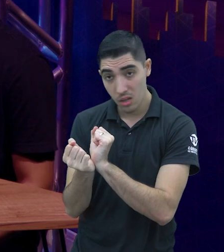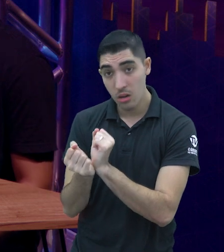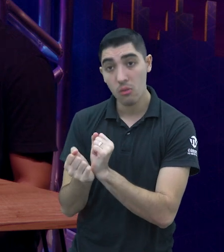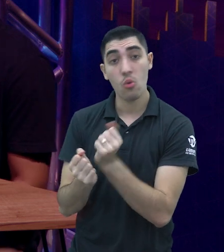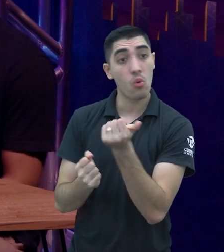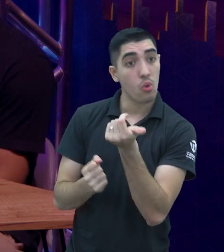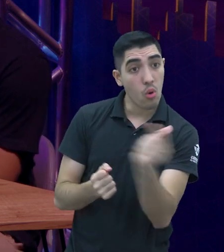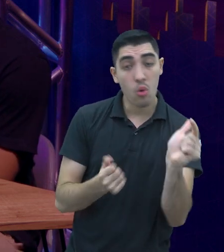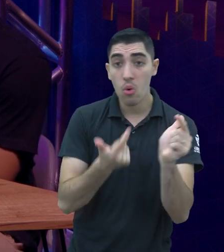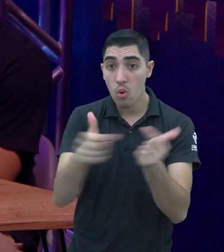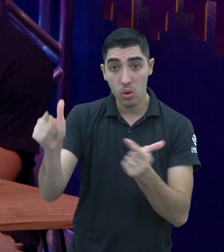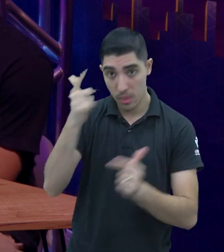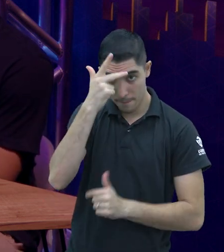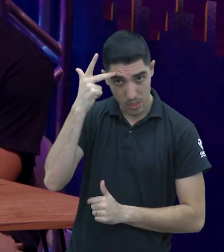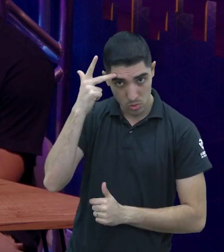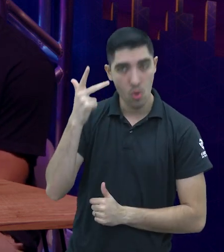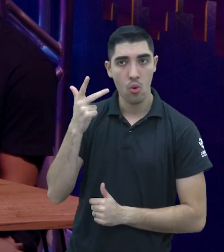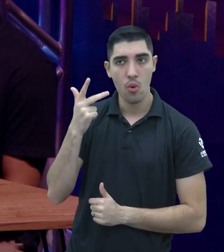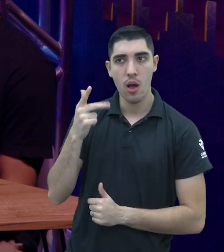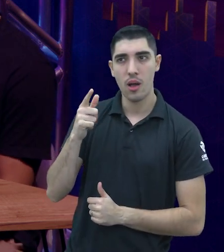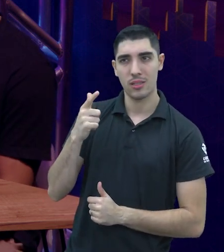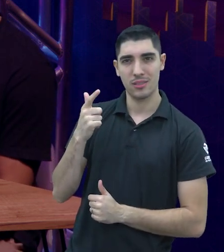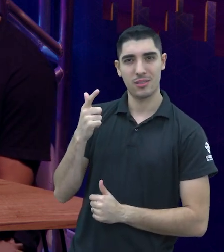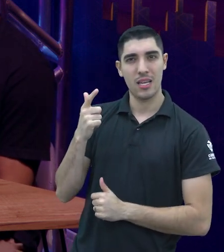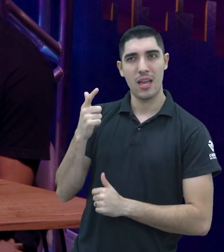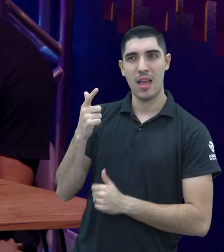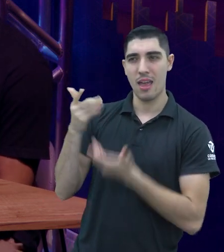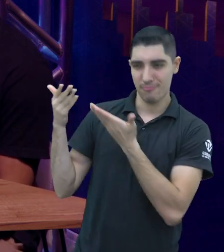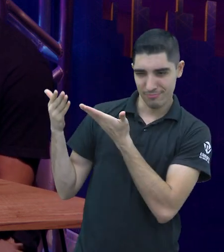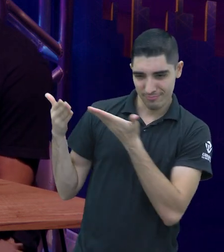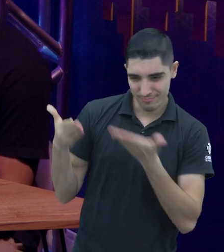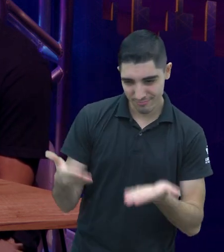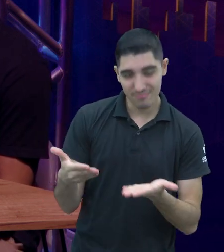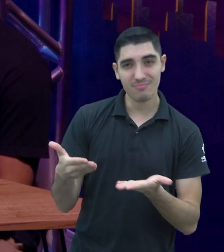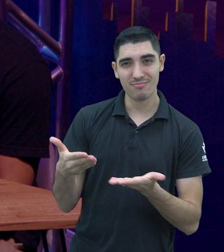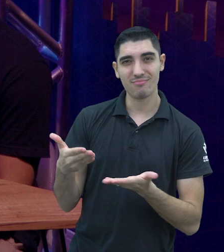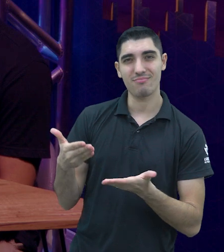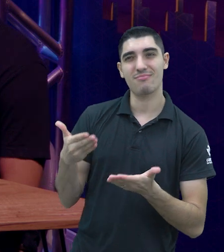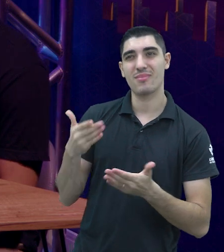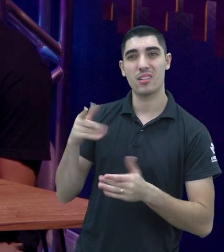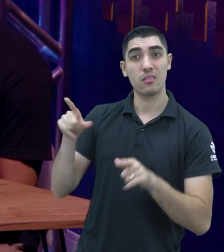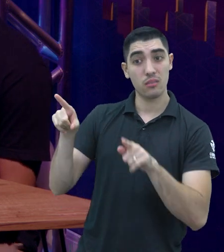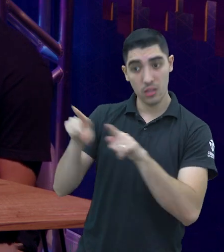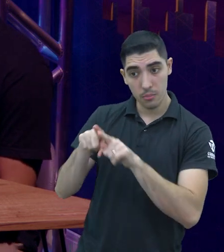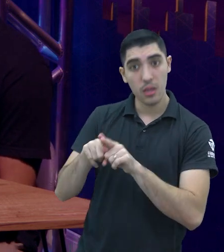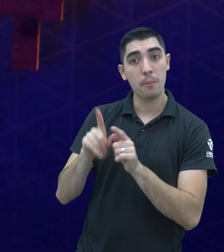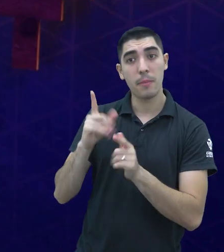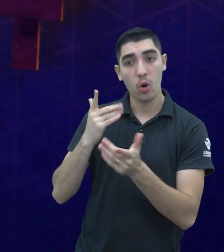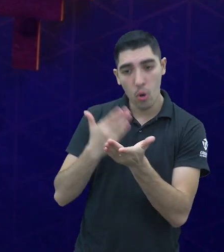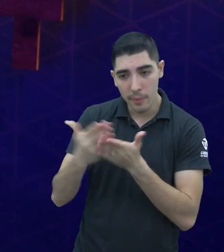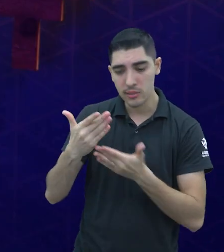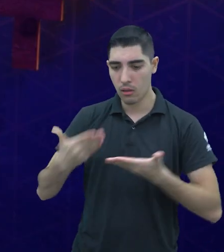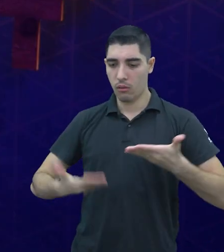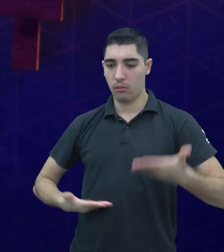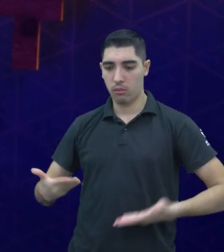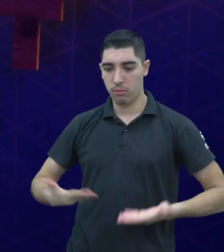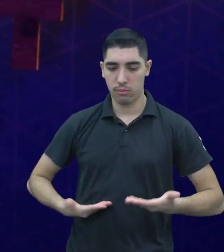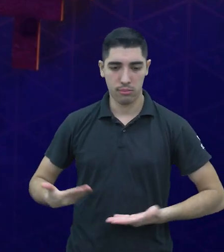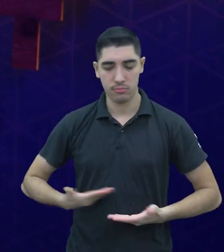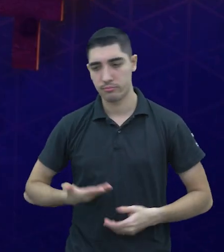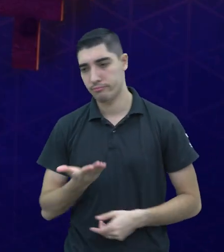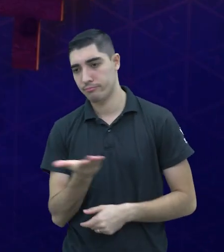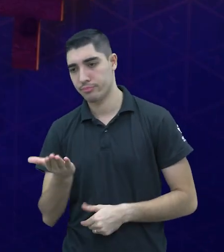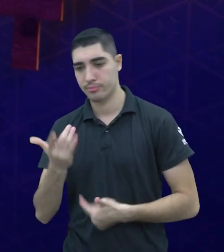escravizados, mas as outras pessoas que vinham aqui ser operárias, né, aqui também